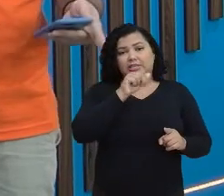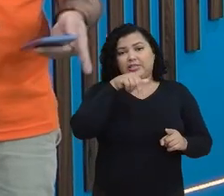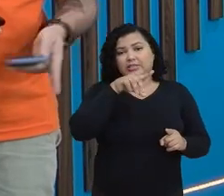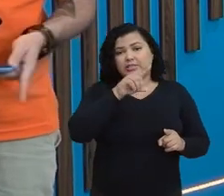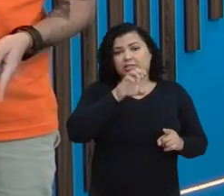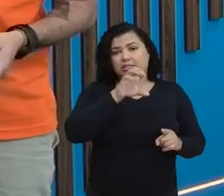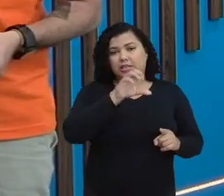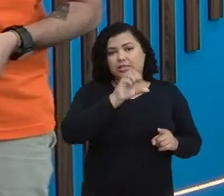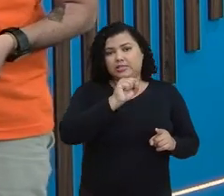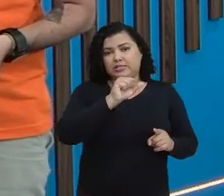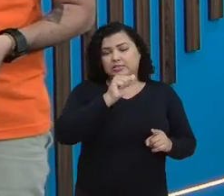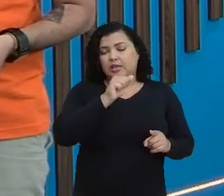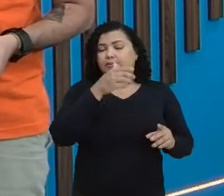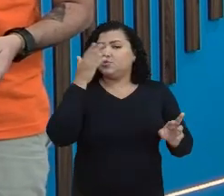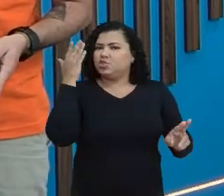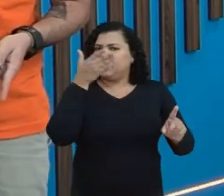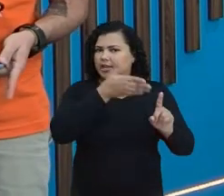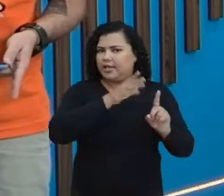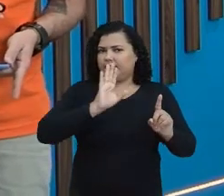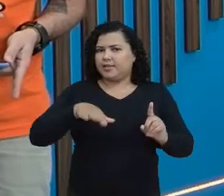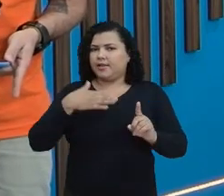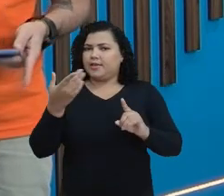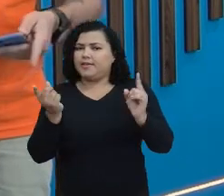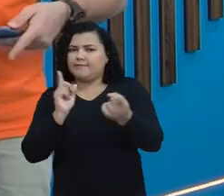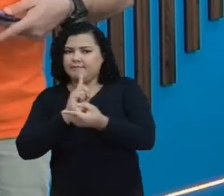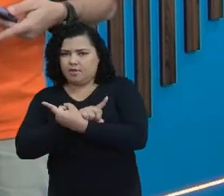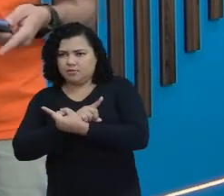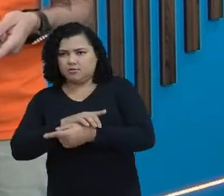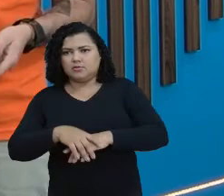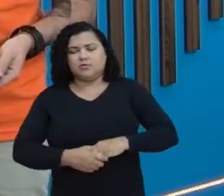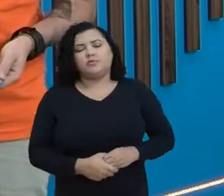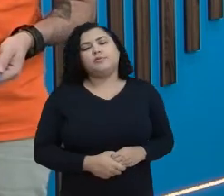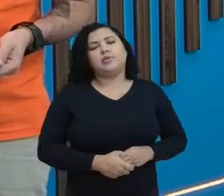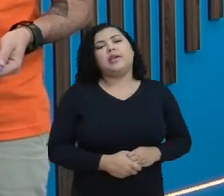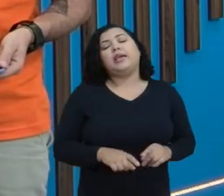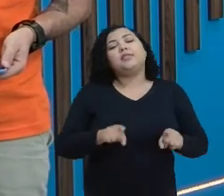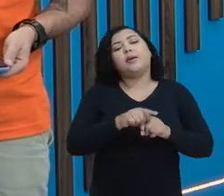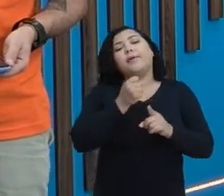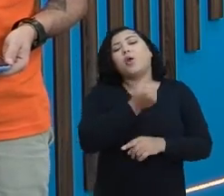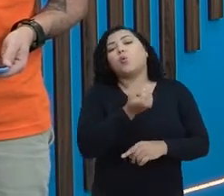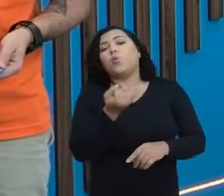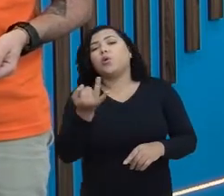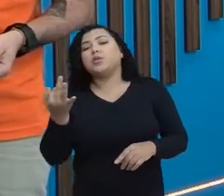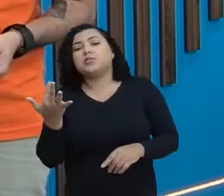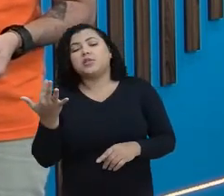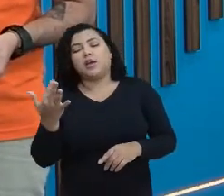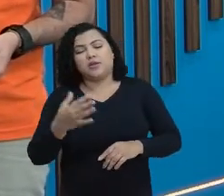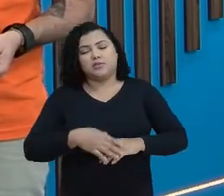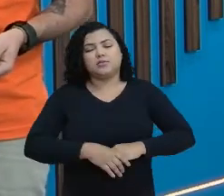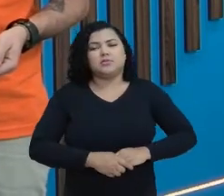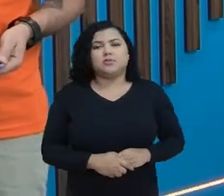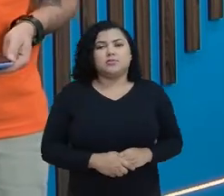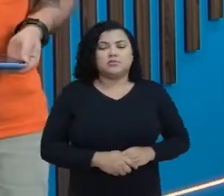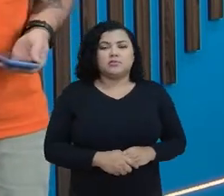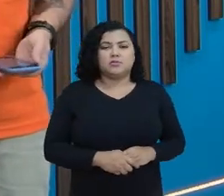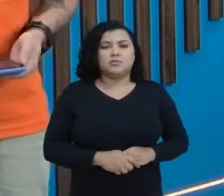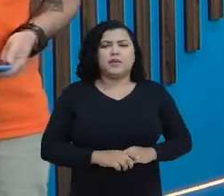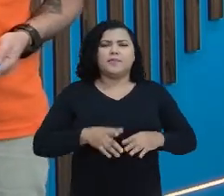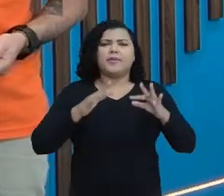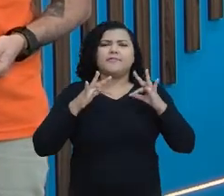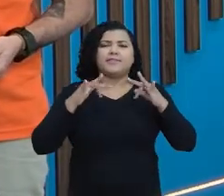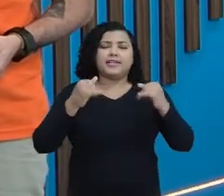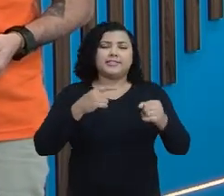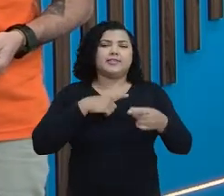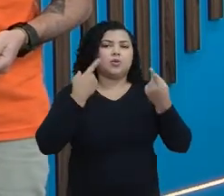proporcional e inversamente proporcionais, tá certo? E o número de grandezas que estão relacionadas com ela. E para finalizar